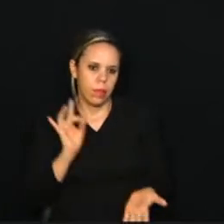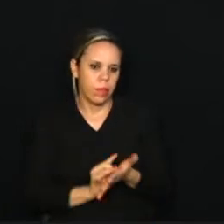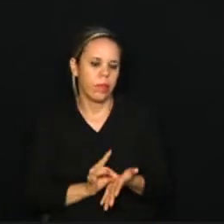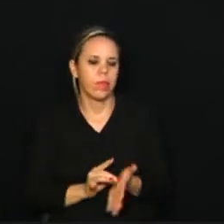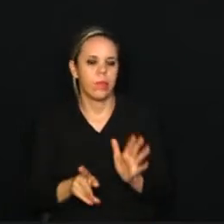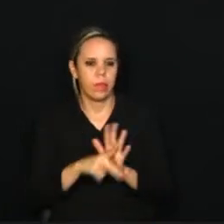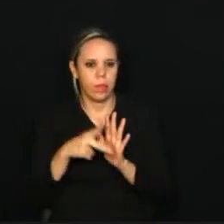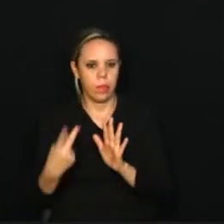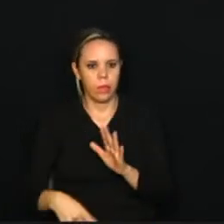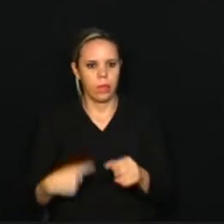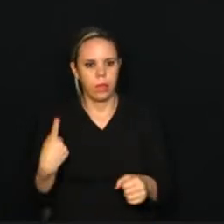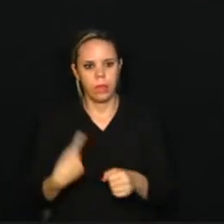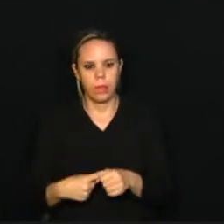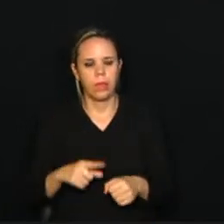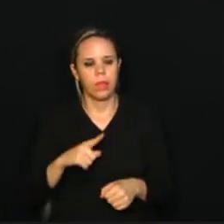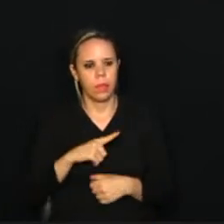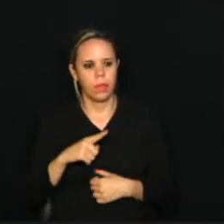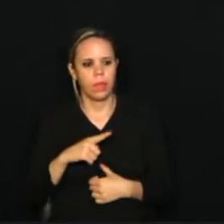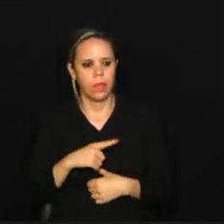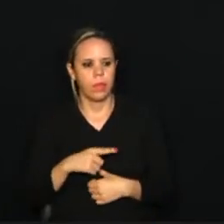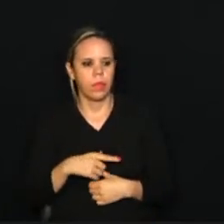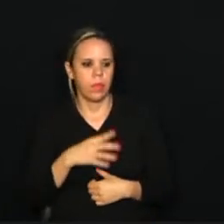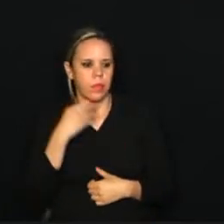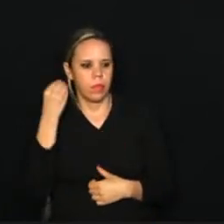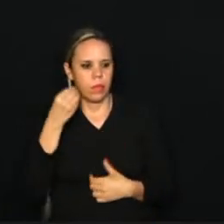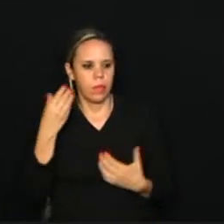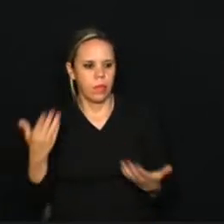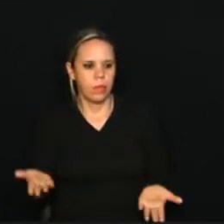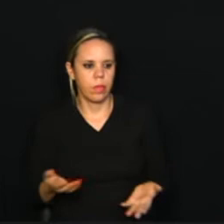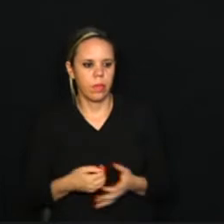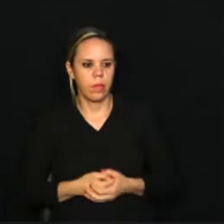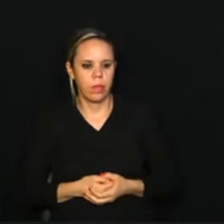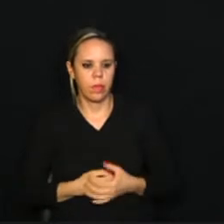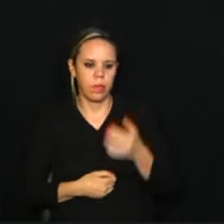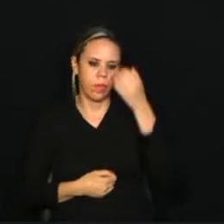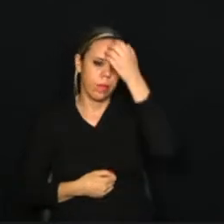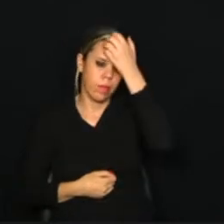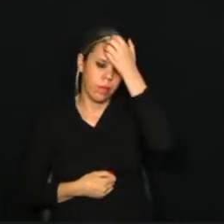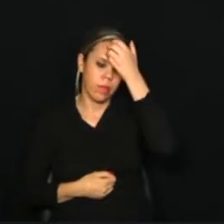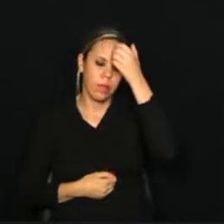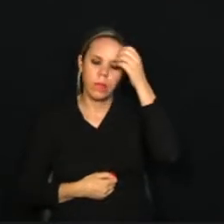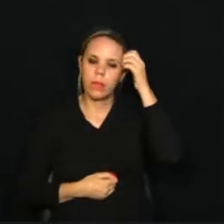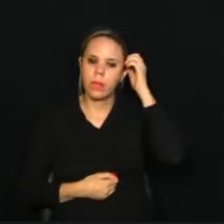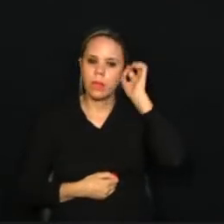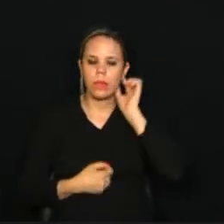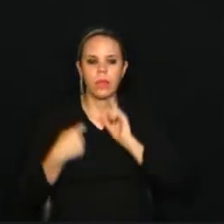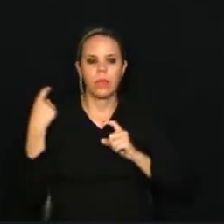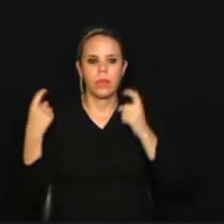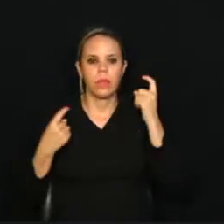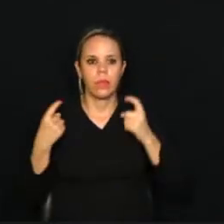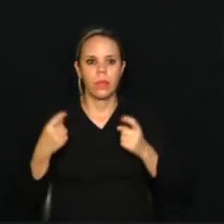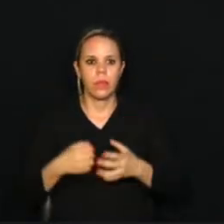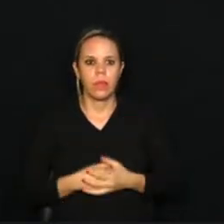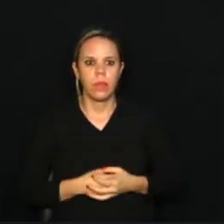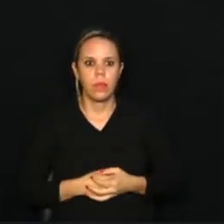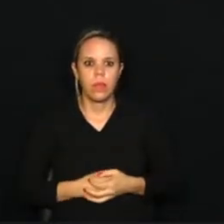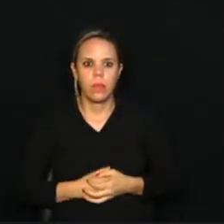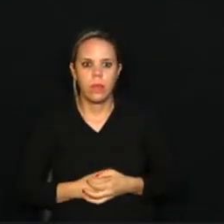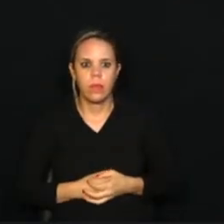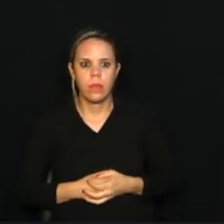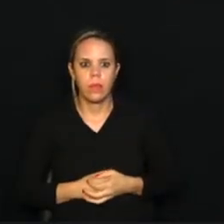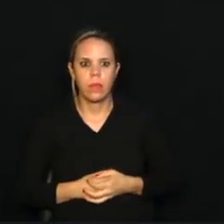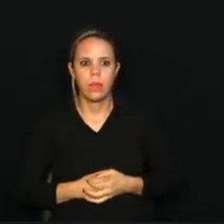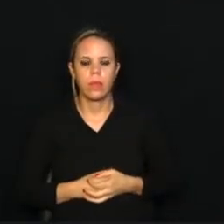própria municipalidade tem conhecimento disso, não é? Então, uma das preocupações exaradas